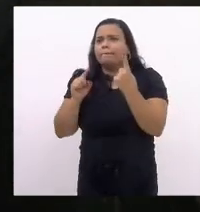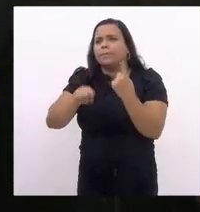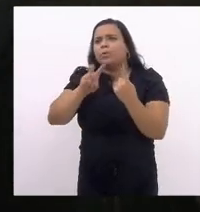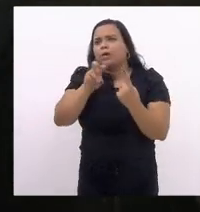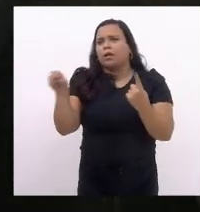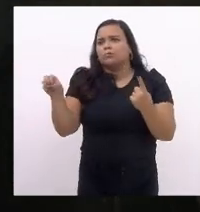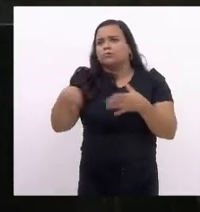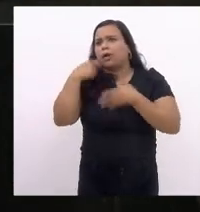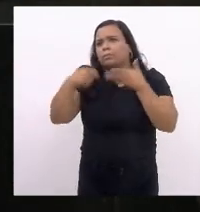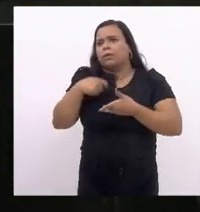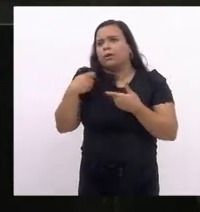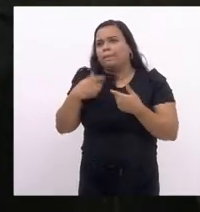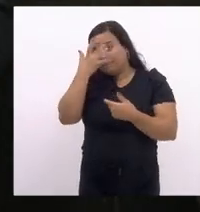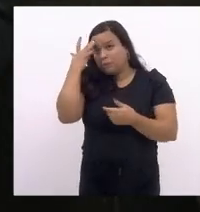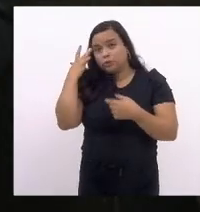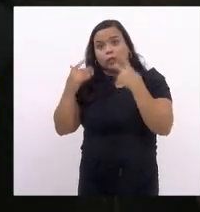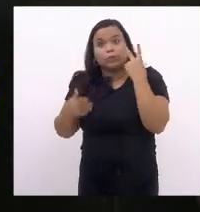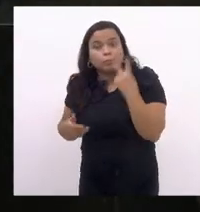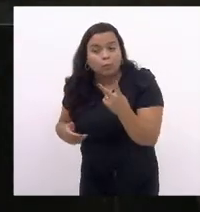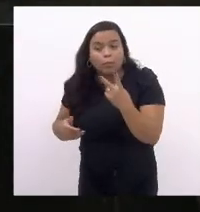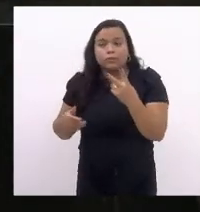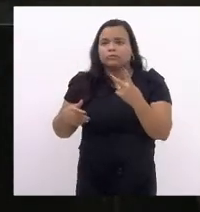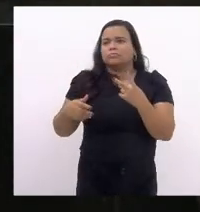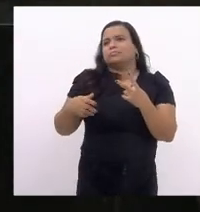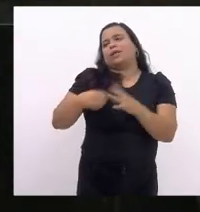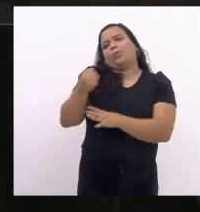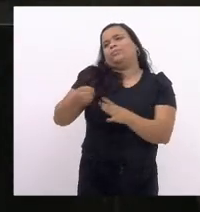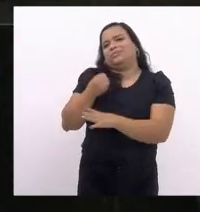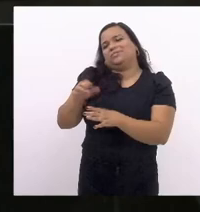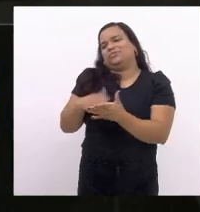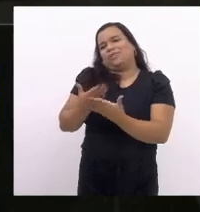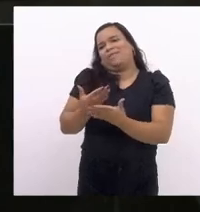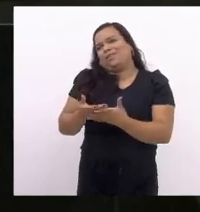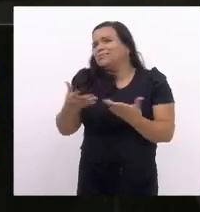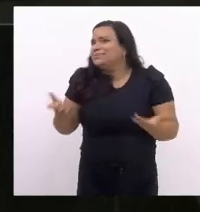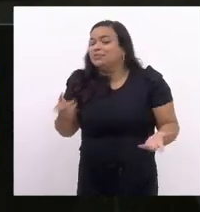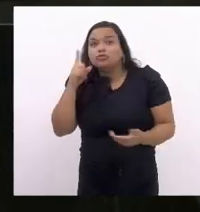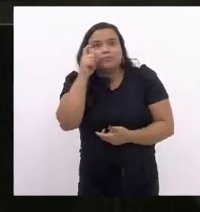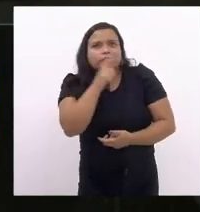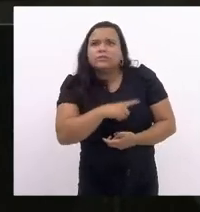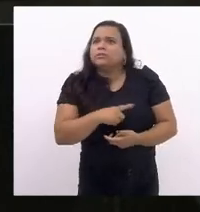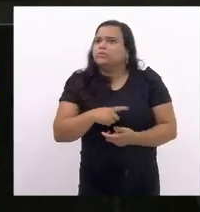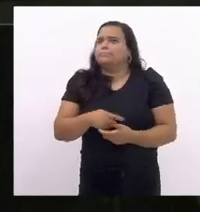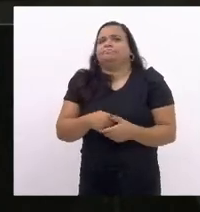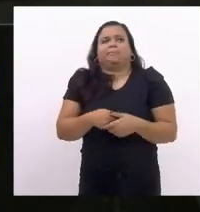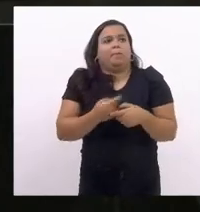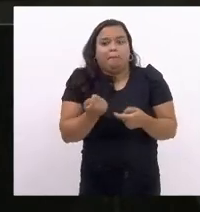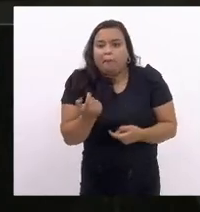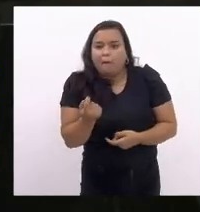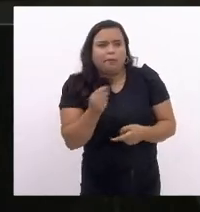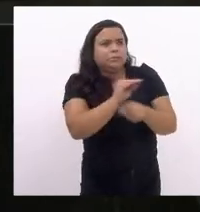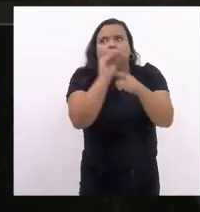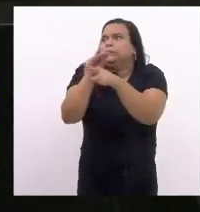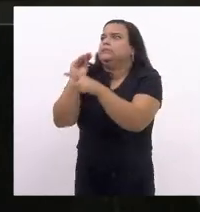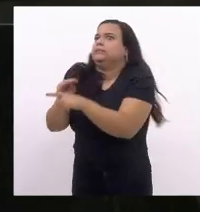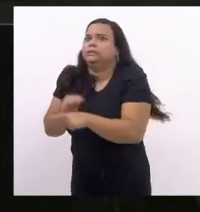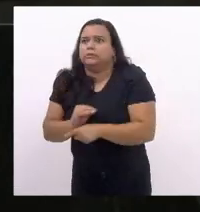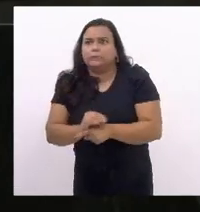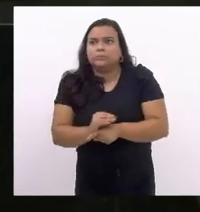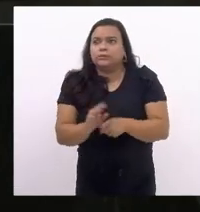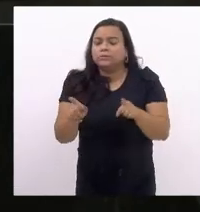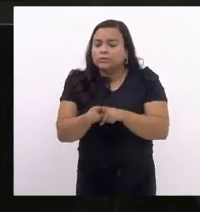cozinha. Uma demanda permanente. Então, um processo de sucateamento que vai se consolidando, sem falar o desafio que está